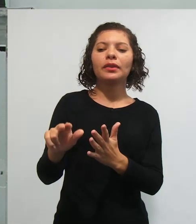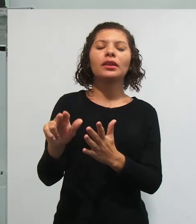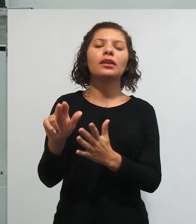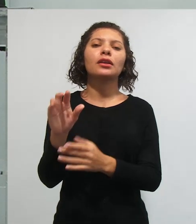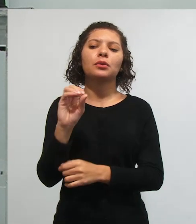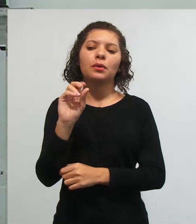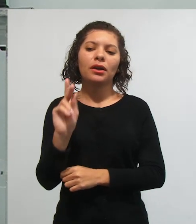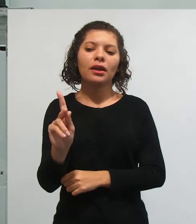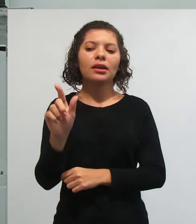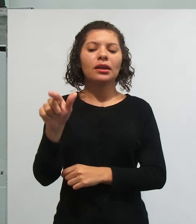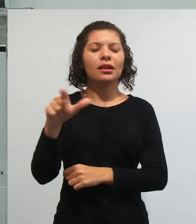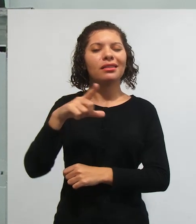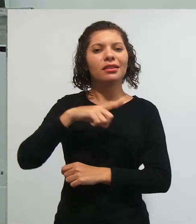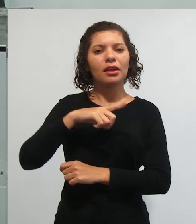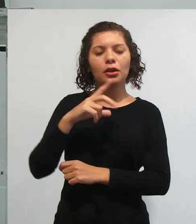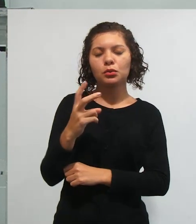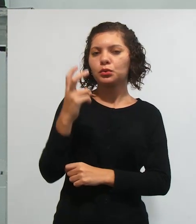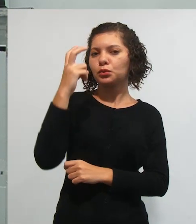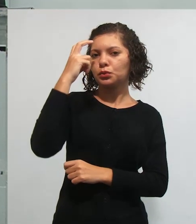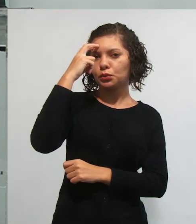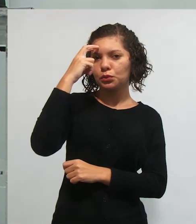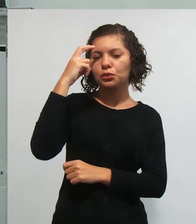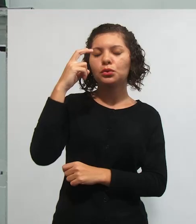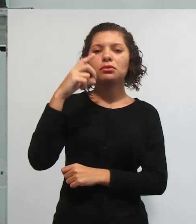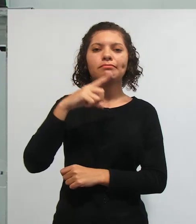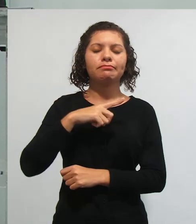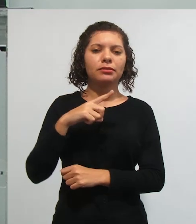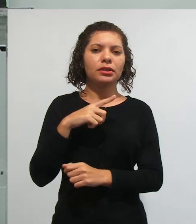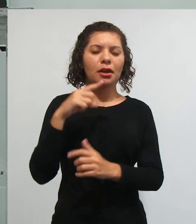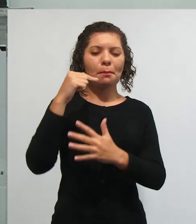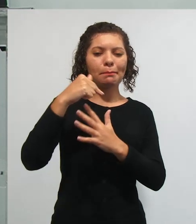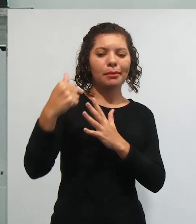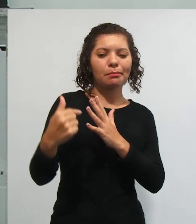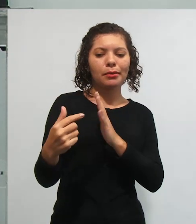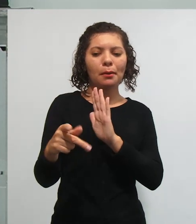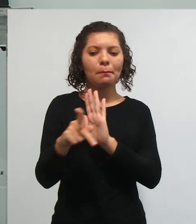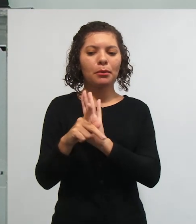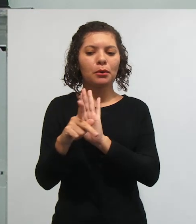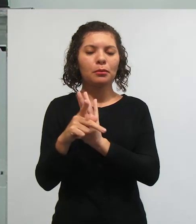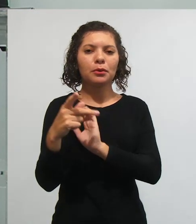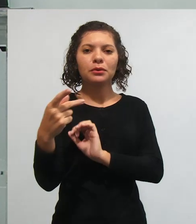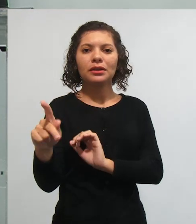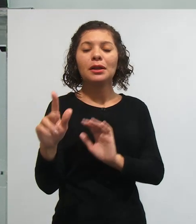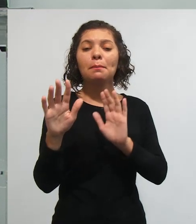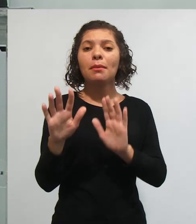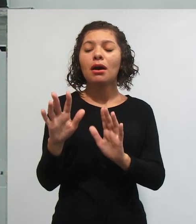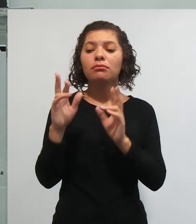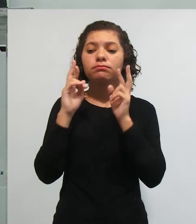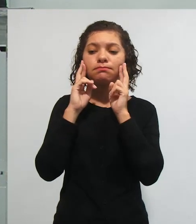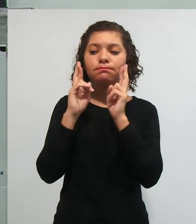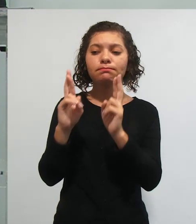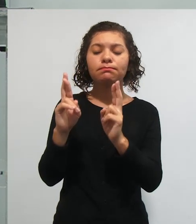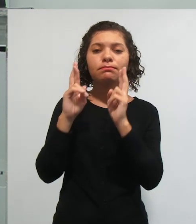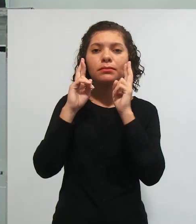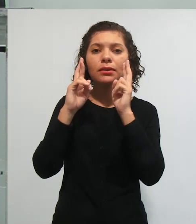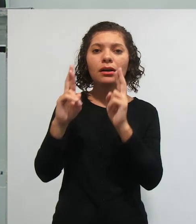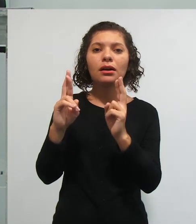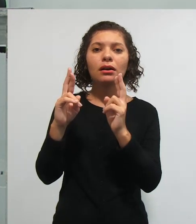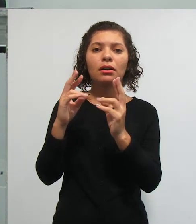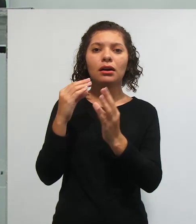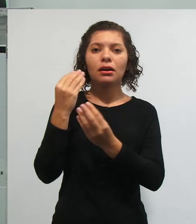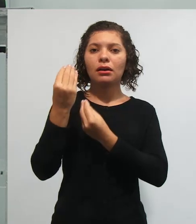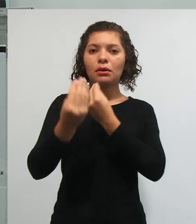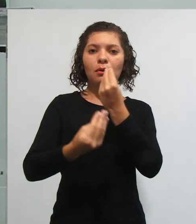mim na sua cultura na sua sociabilidade mas ele precisa ser respeitado